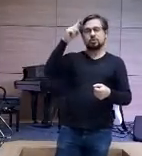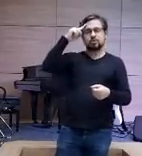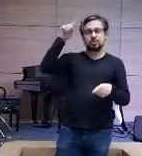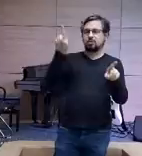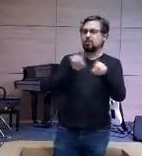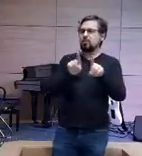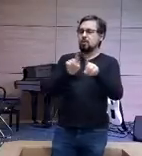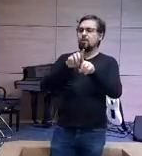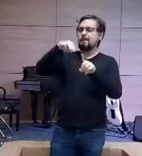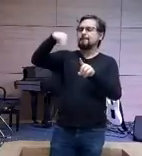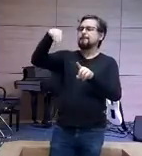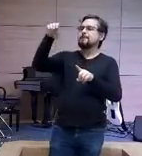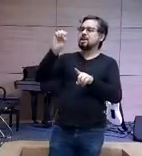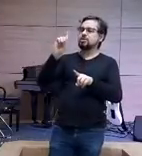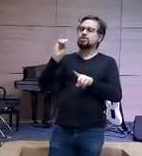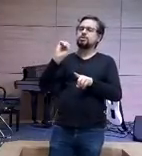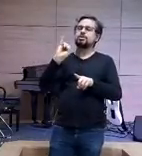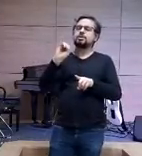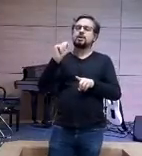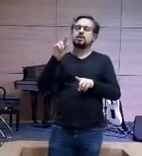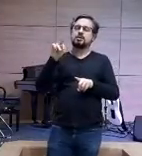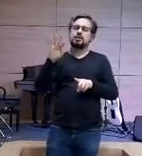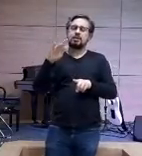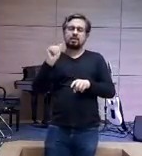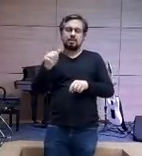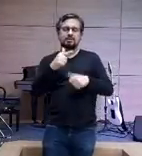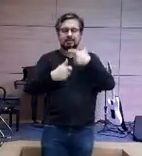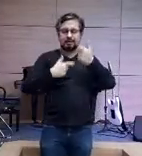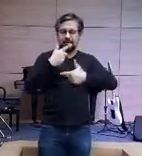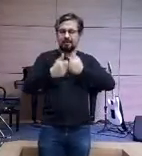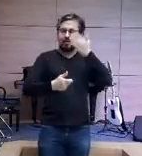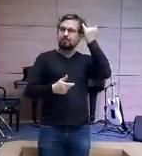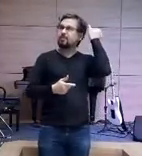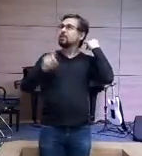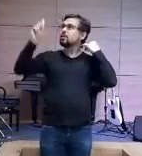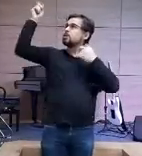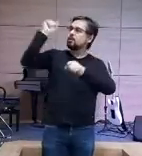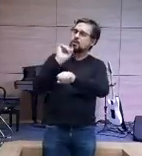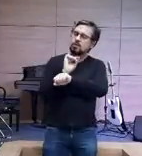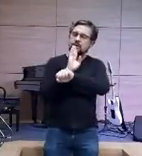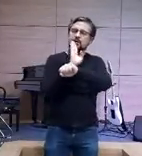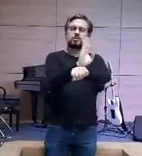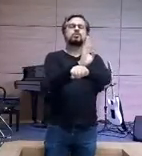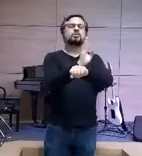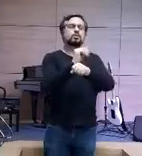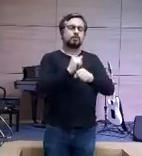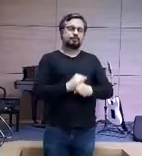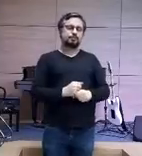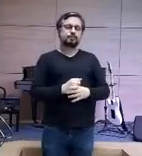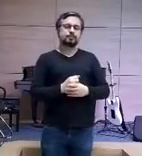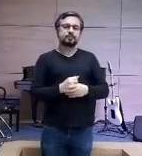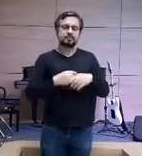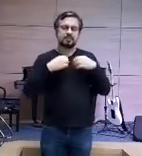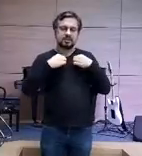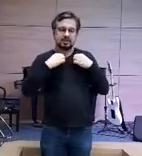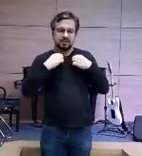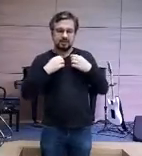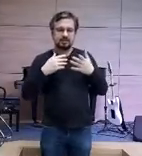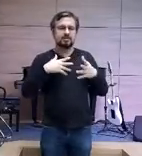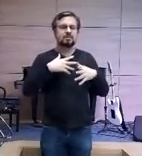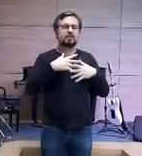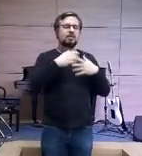midianitas porque Toda armadura daquele que ele já vão com ruído e as vestes que